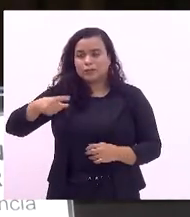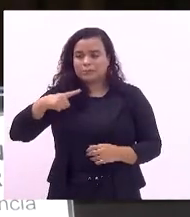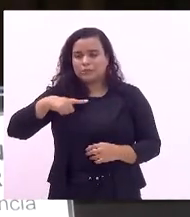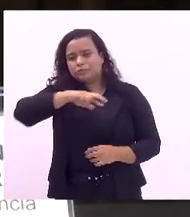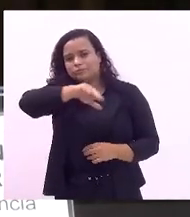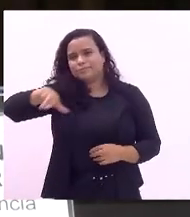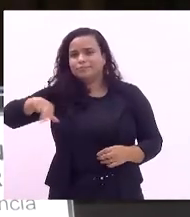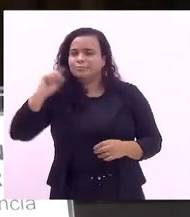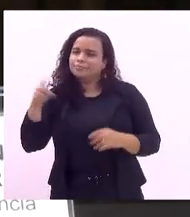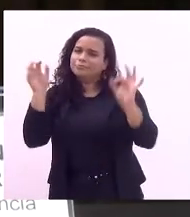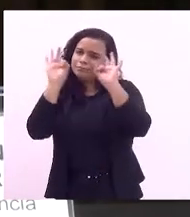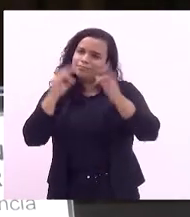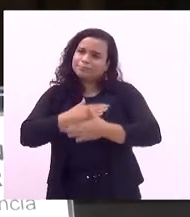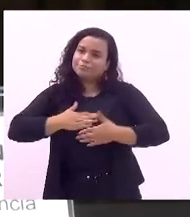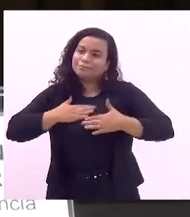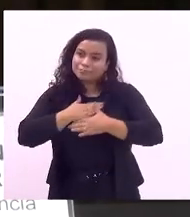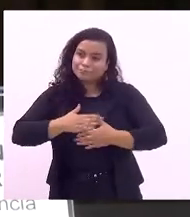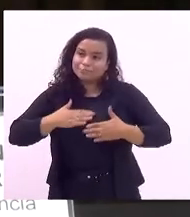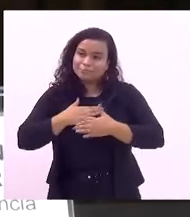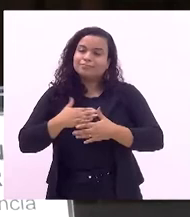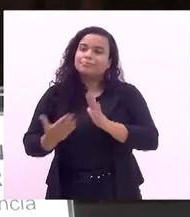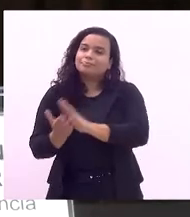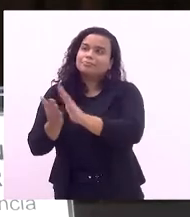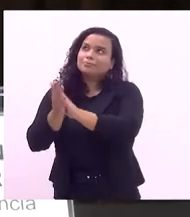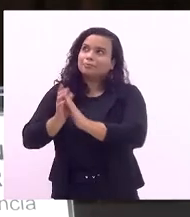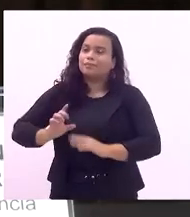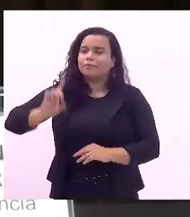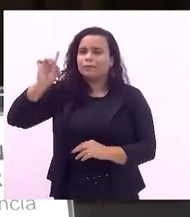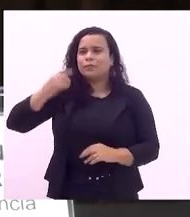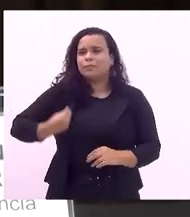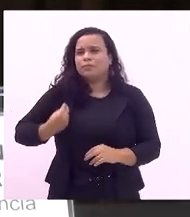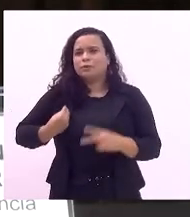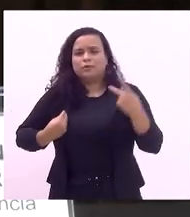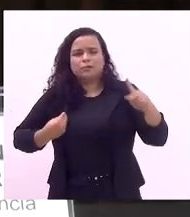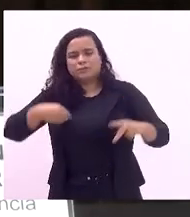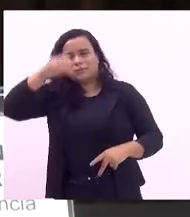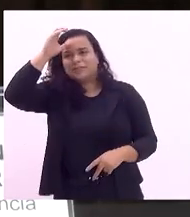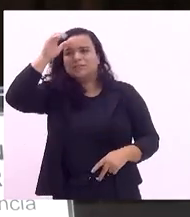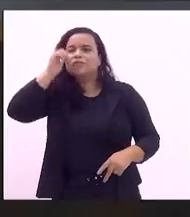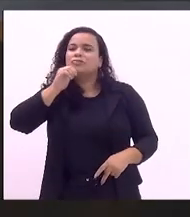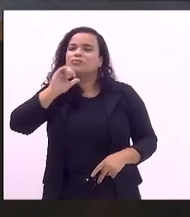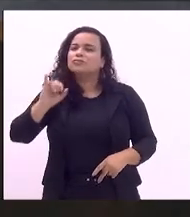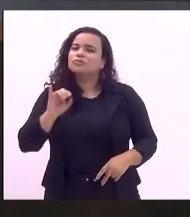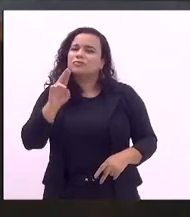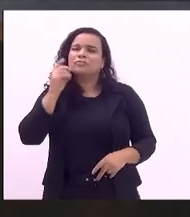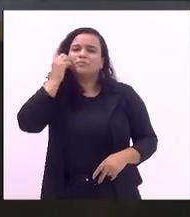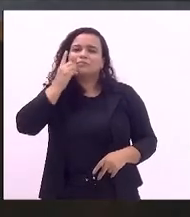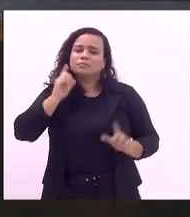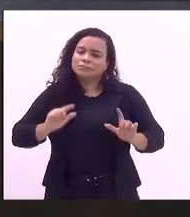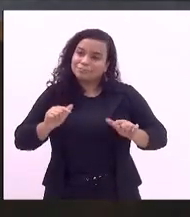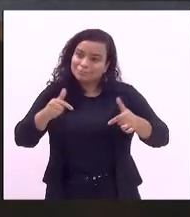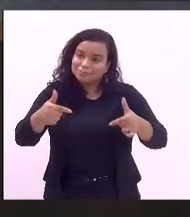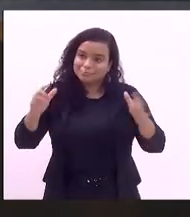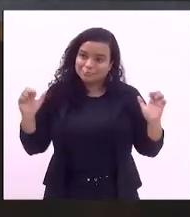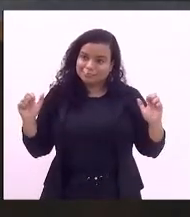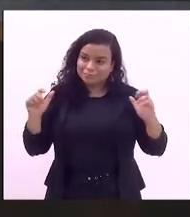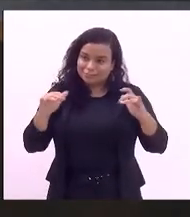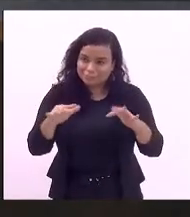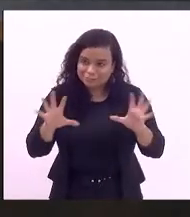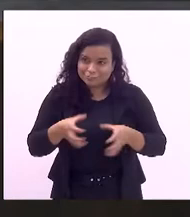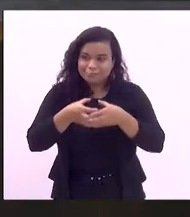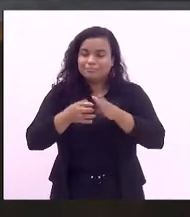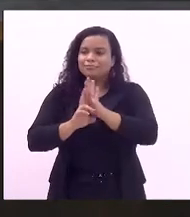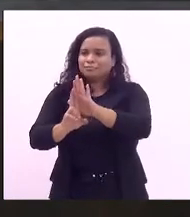honra e nós louvamos a Deus a vida da Tia Jô por essa iniciativa de reunir aqui